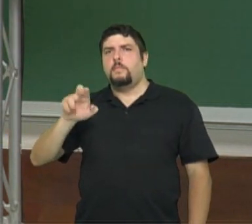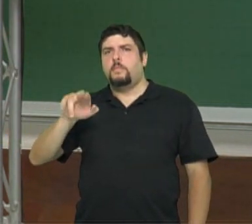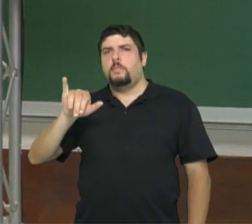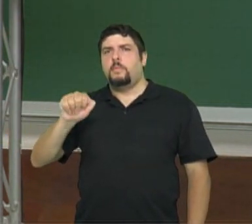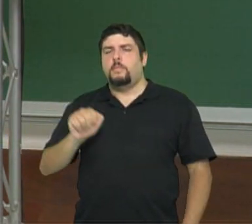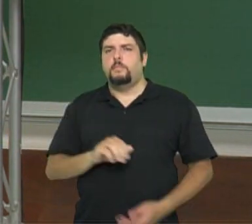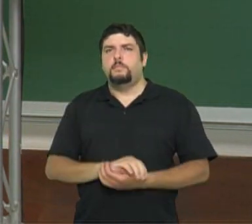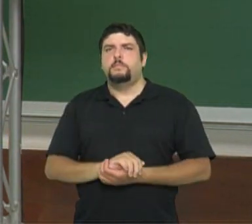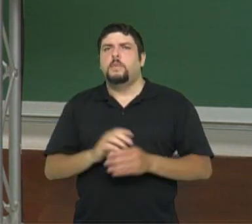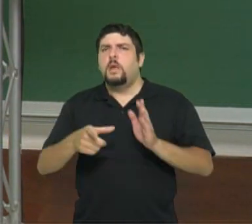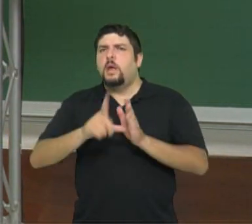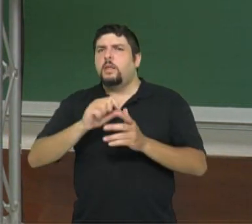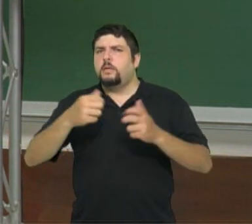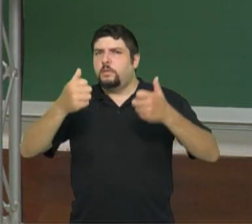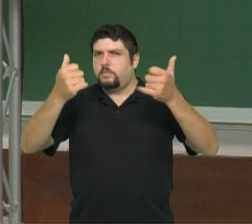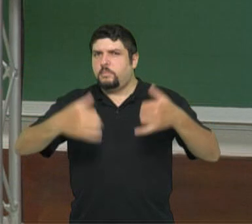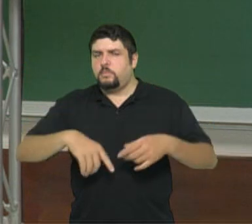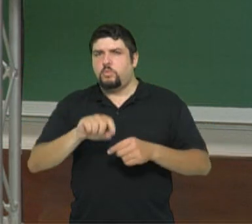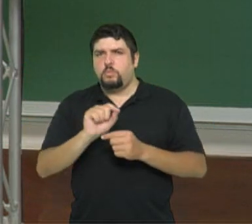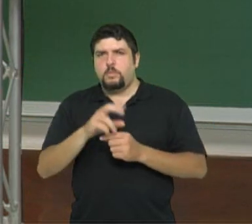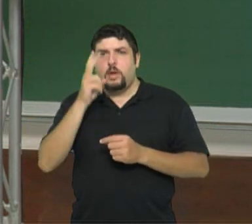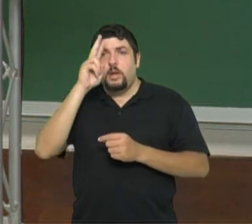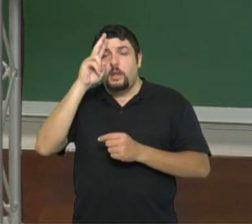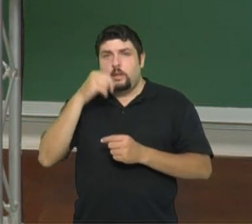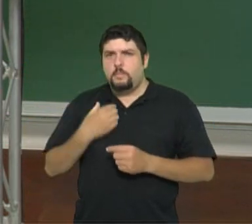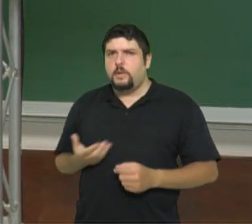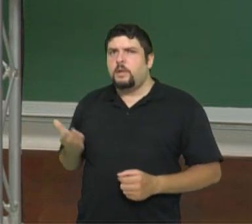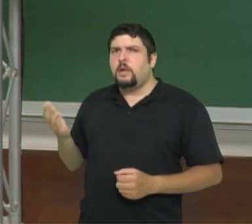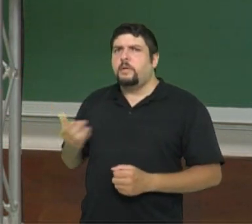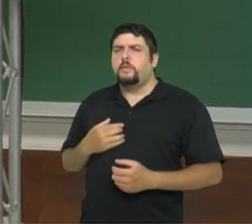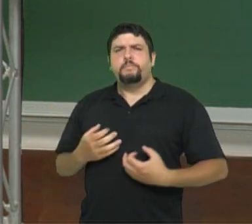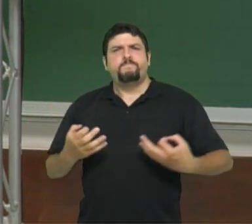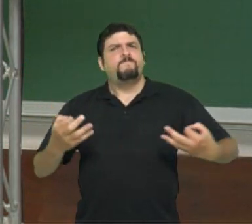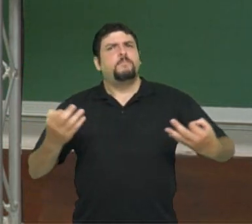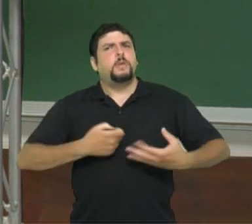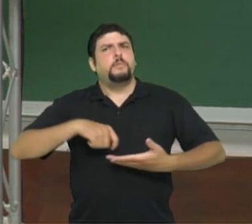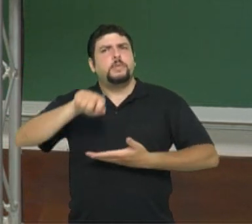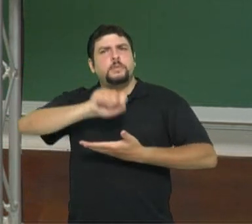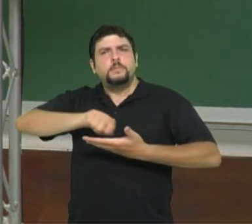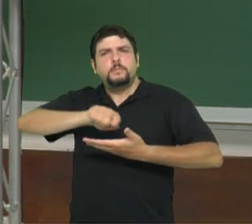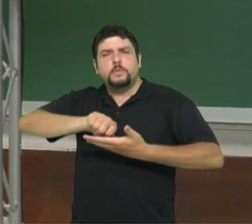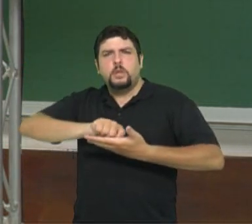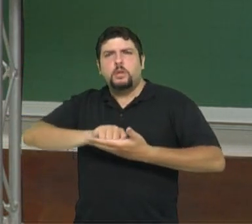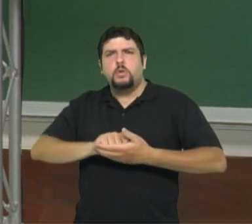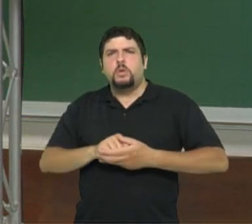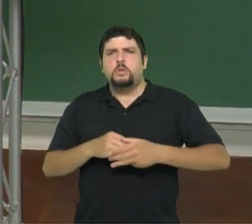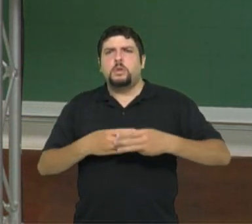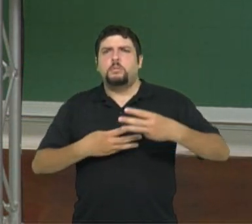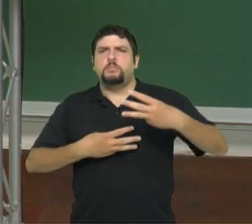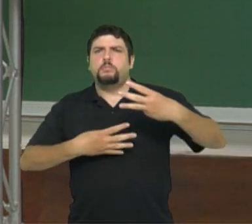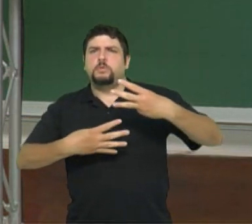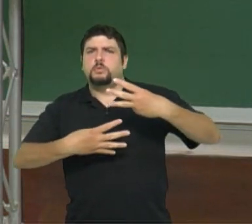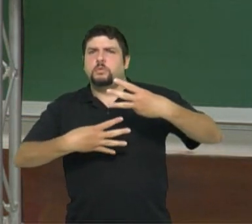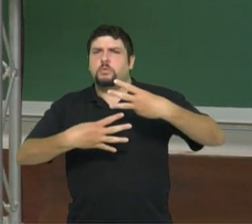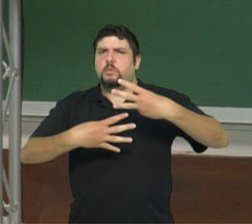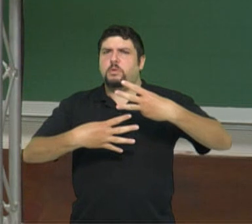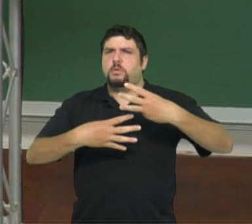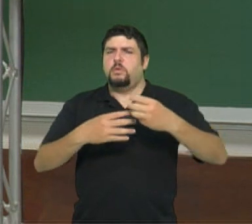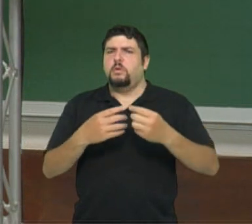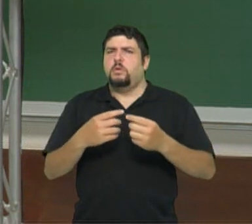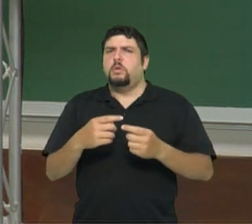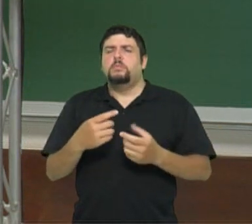vocês é isso aqui, ó. Lembra que foi falado que a Flor Bela Espanca era uma exímia sonetista? Ou seja, ela escrevia muito